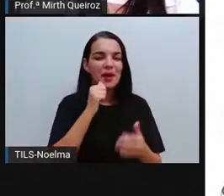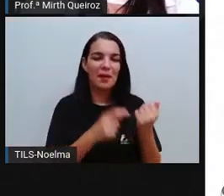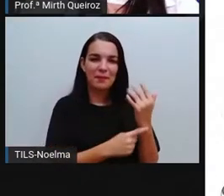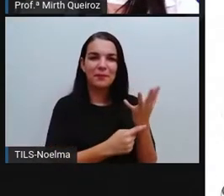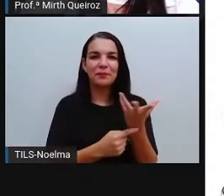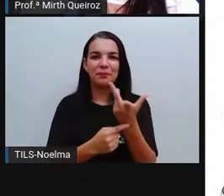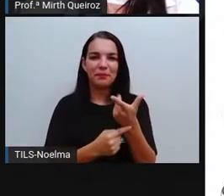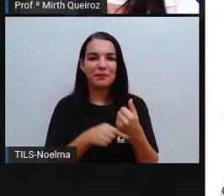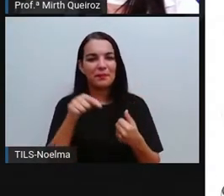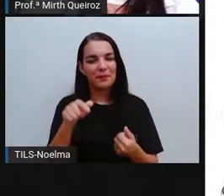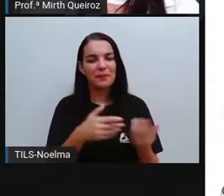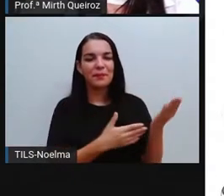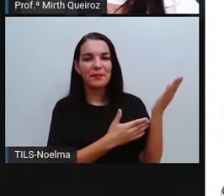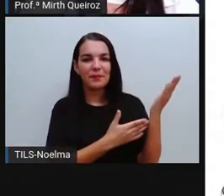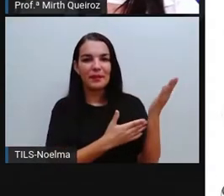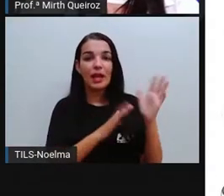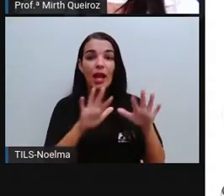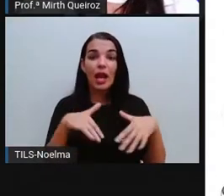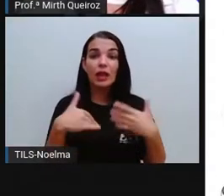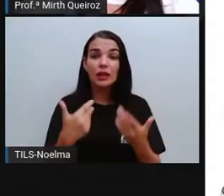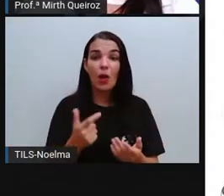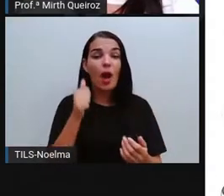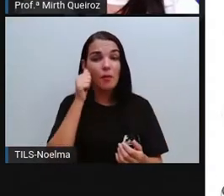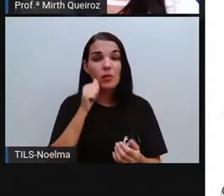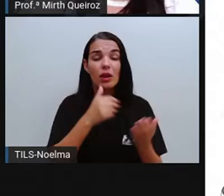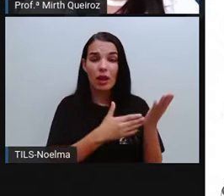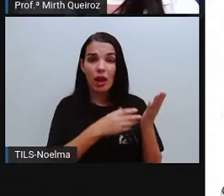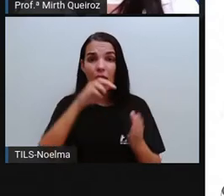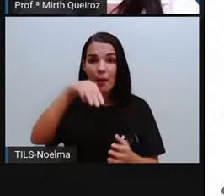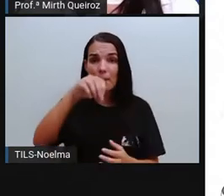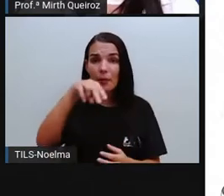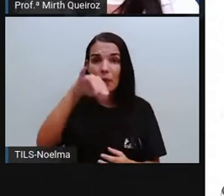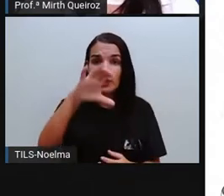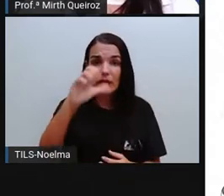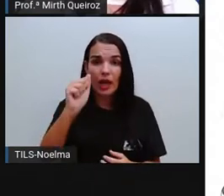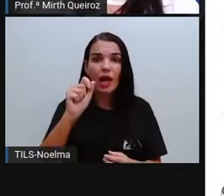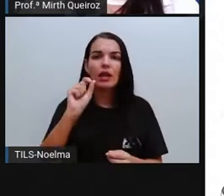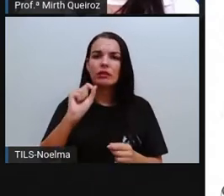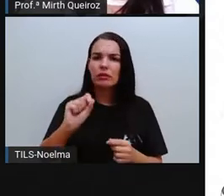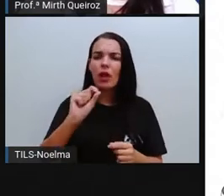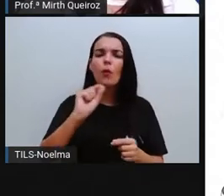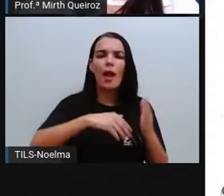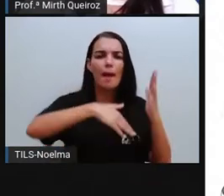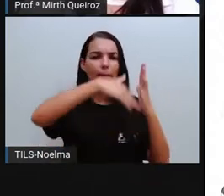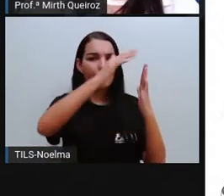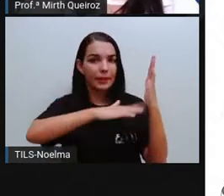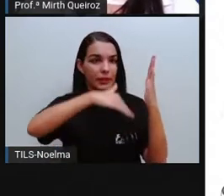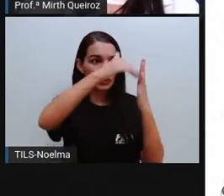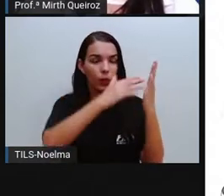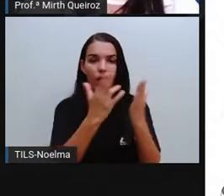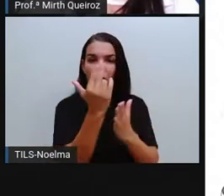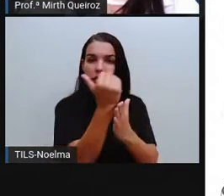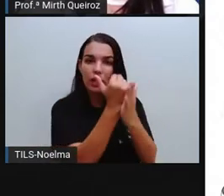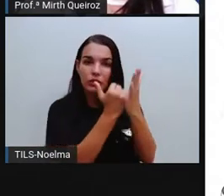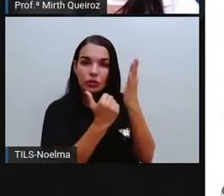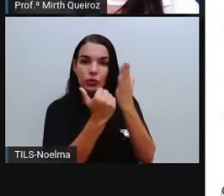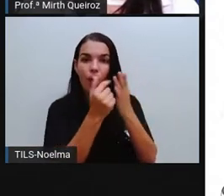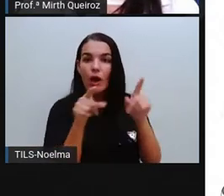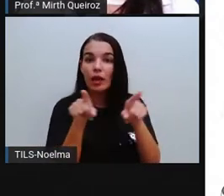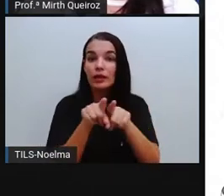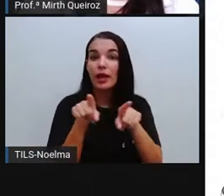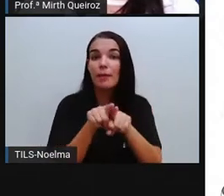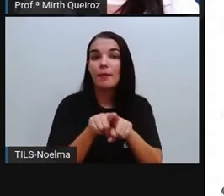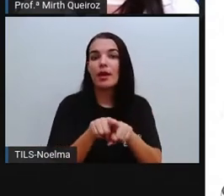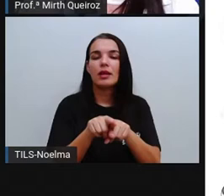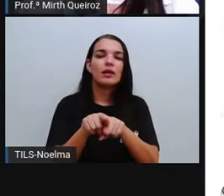Mônica Nadeau. Mônica Nadeau é uma pintora, desenhista e gravadora paulista que iniciou